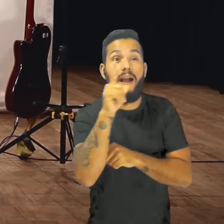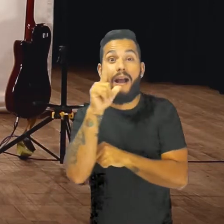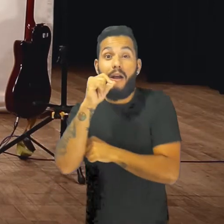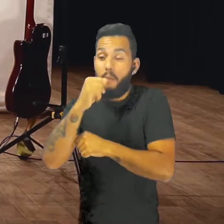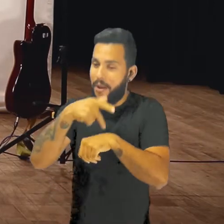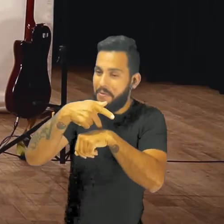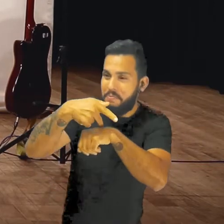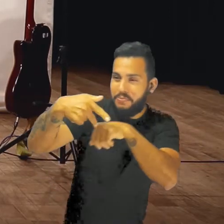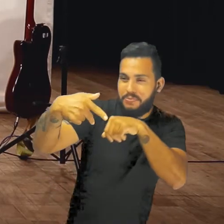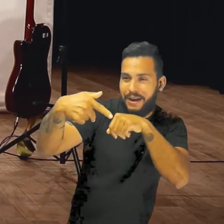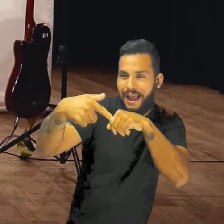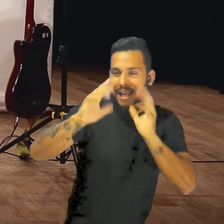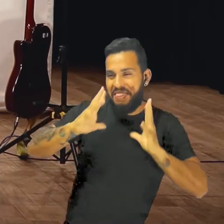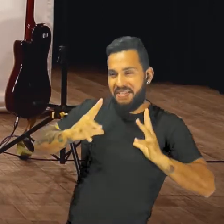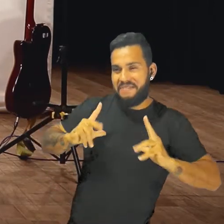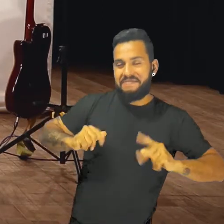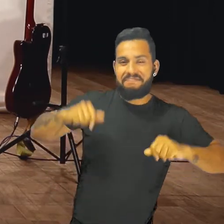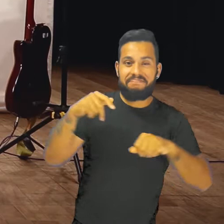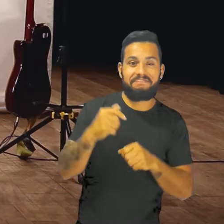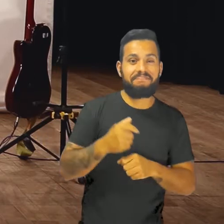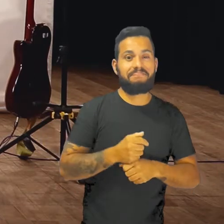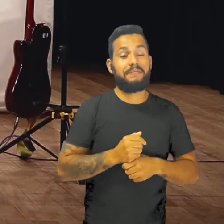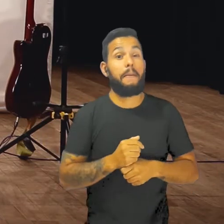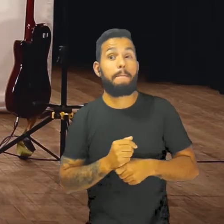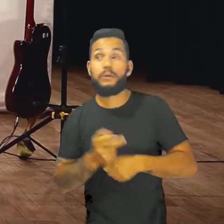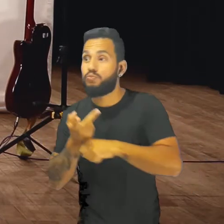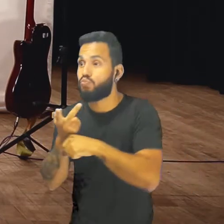acharemos água pura,